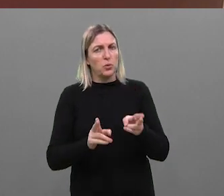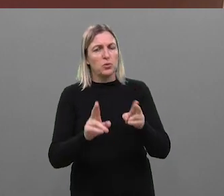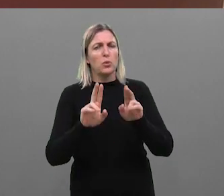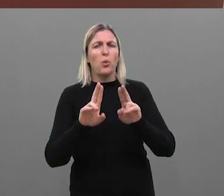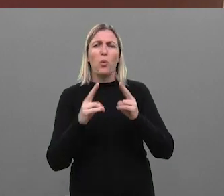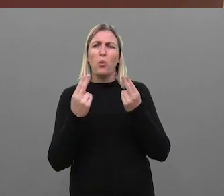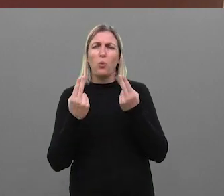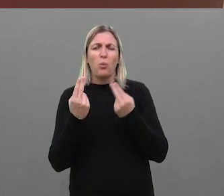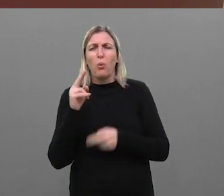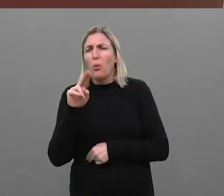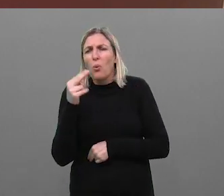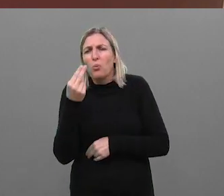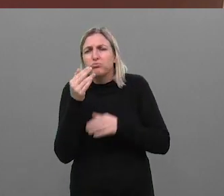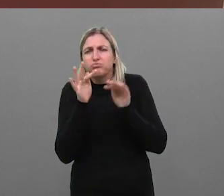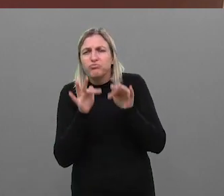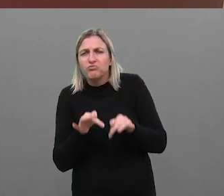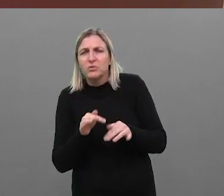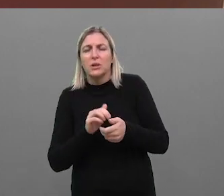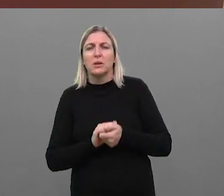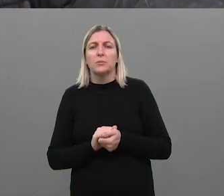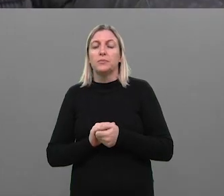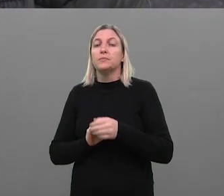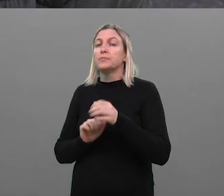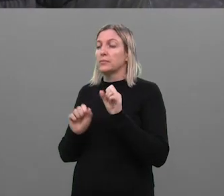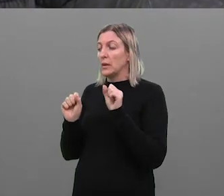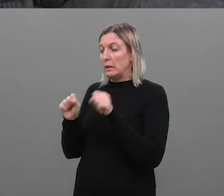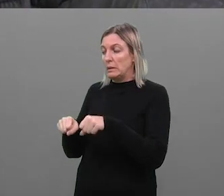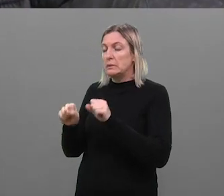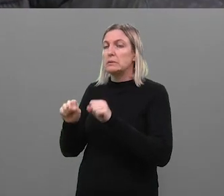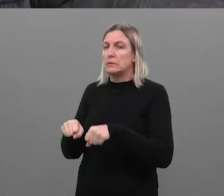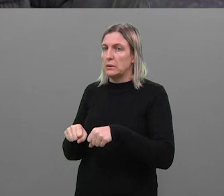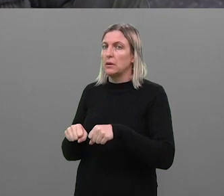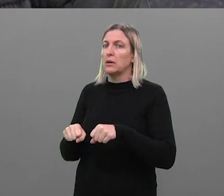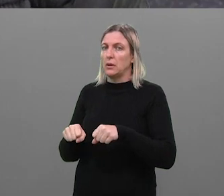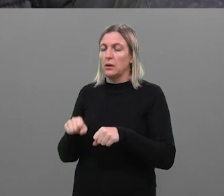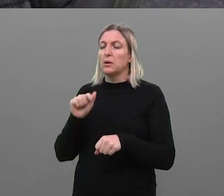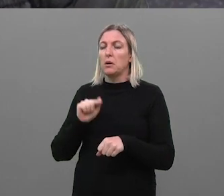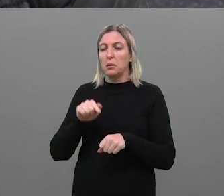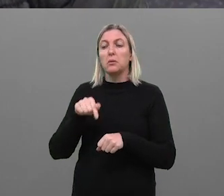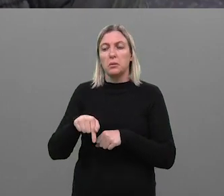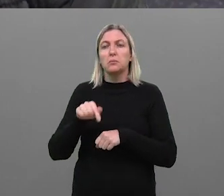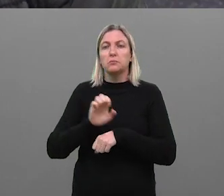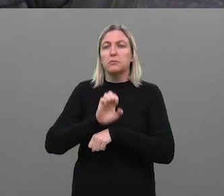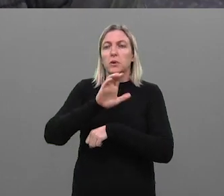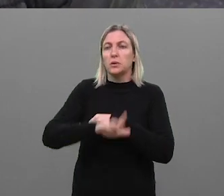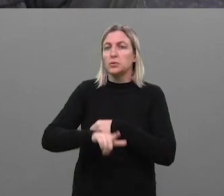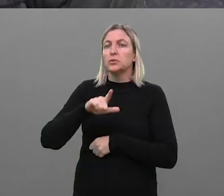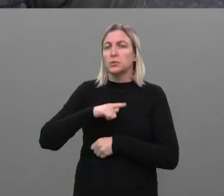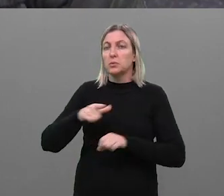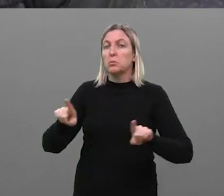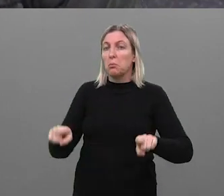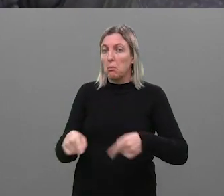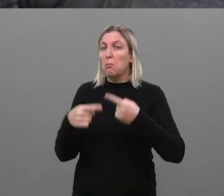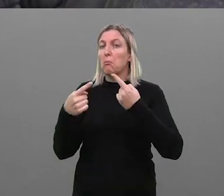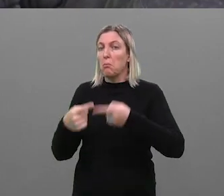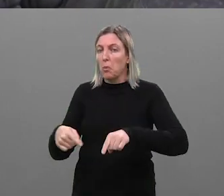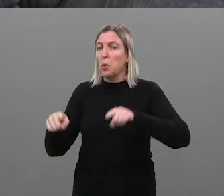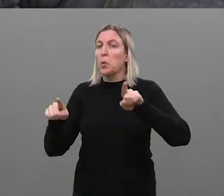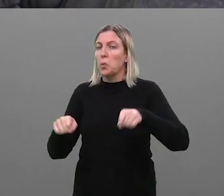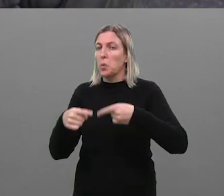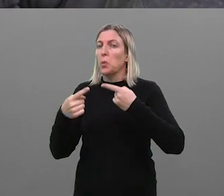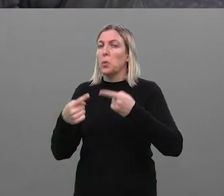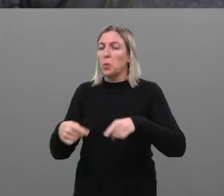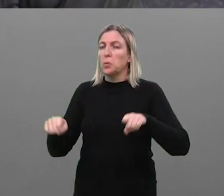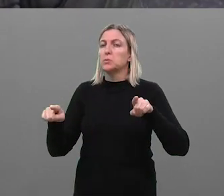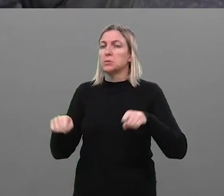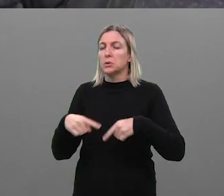berço Ou tá se perdendo um pouco bom ainda a a produção musical de erechin é muito relevante né com